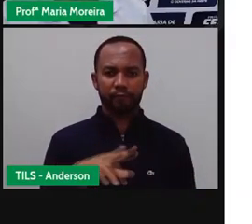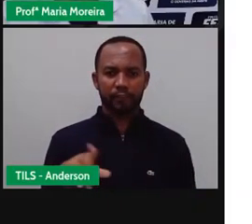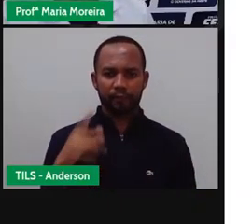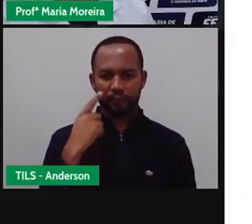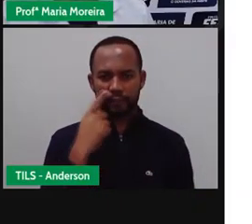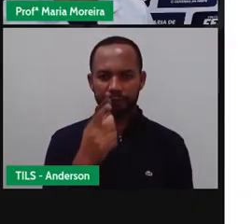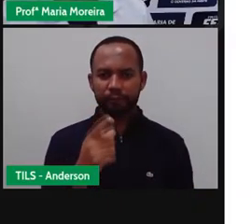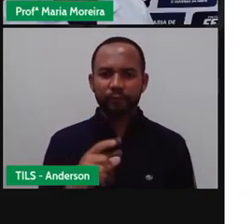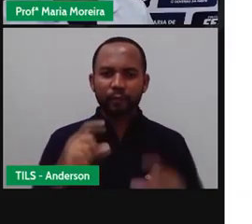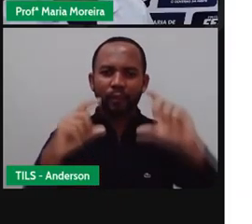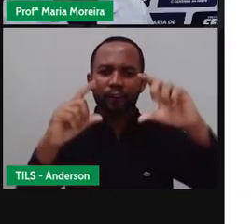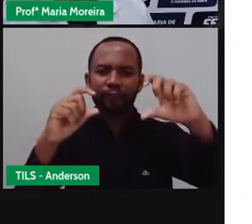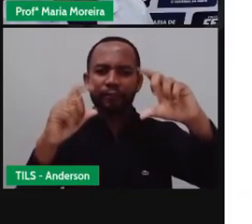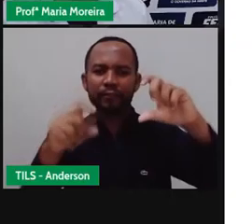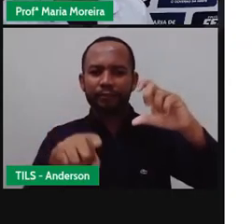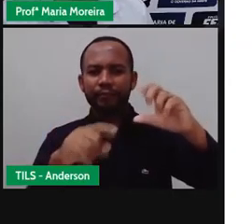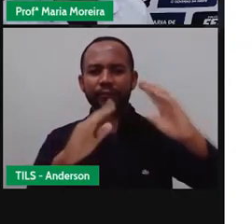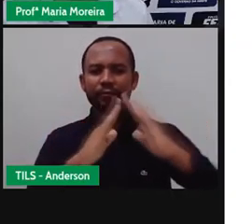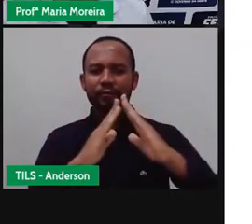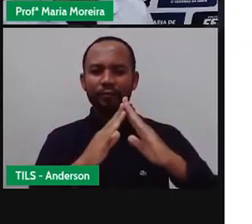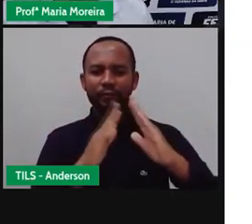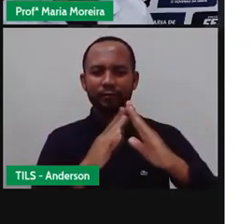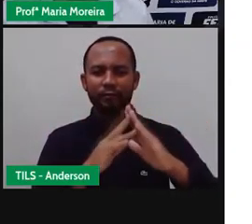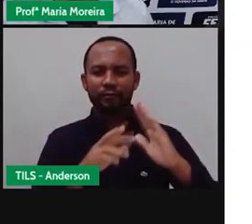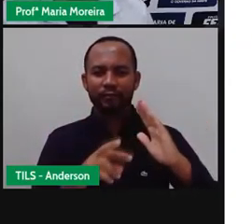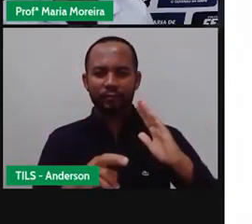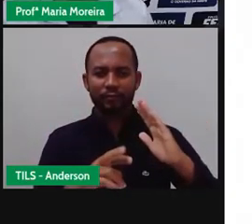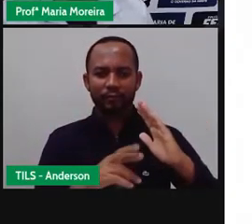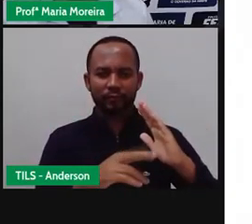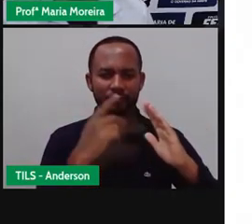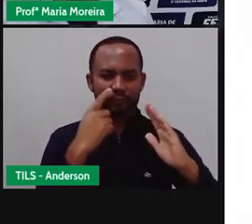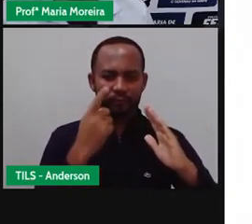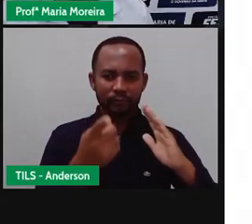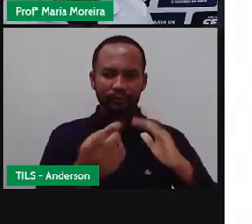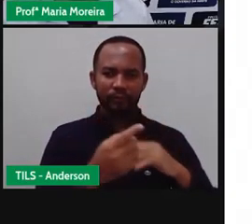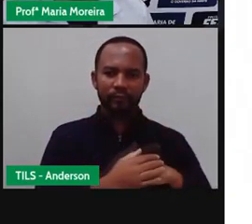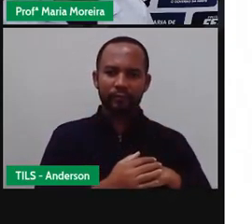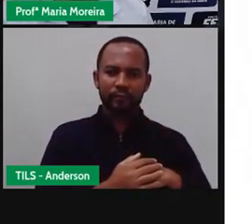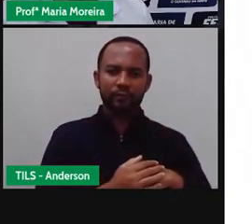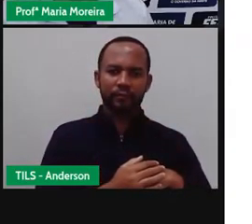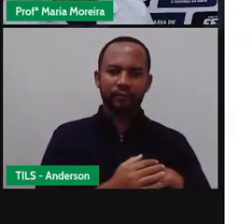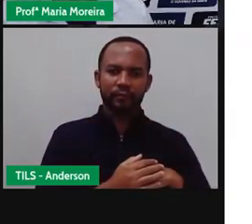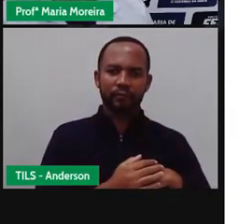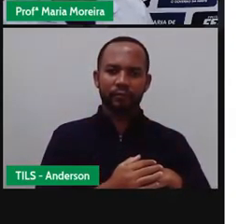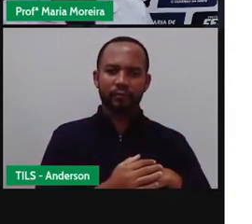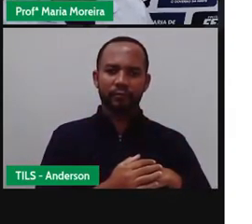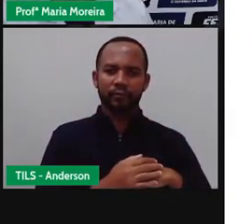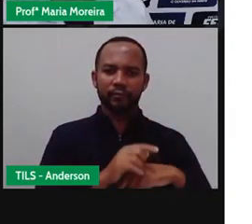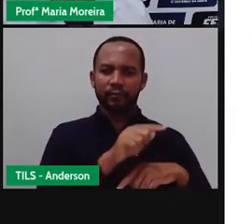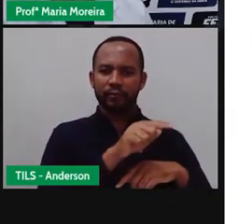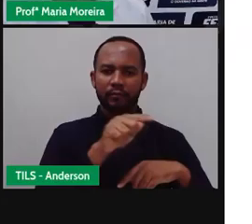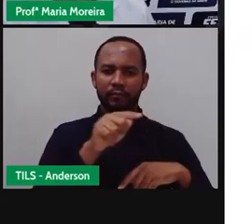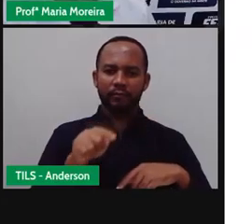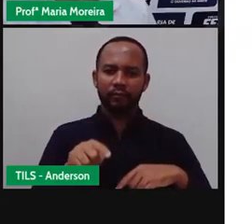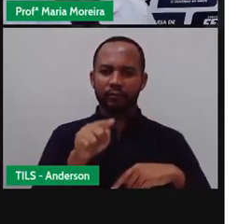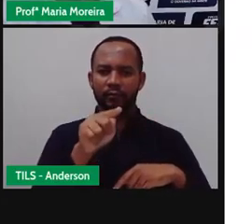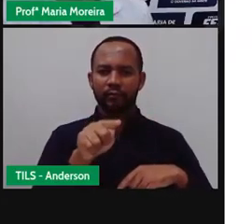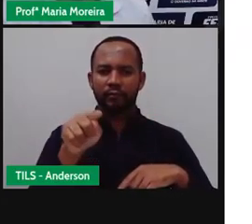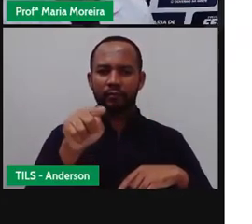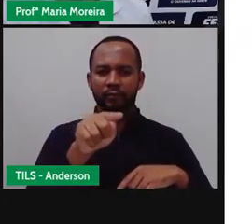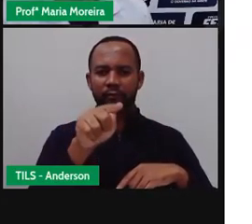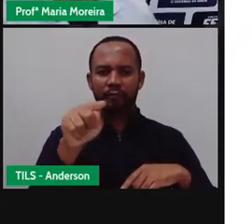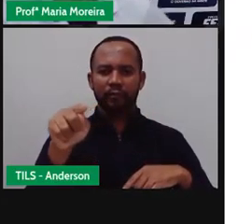isso? Dos túneis. Olha aqui, ó. Túnel, galeria. Túneis, não é isso?